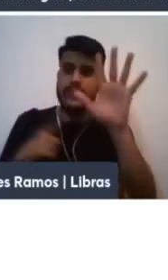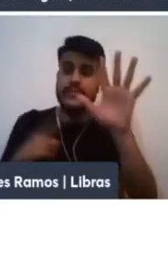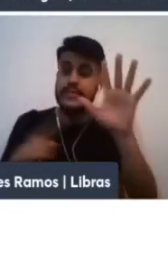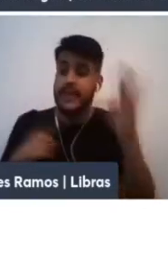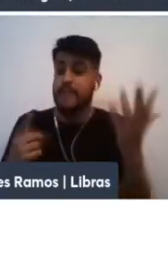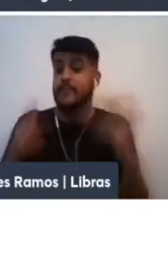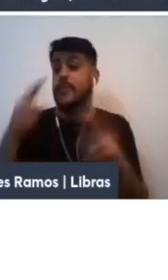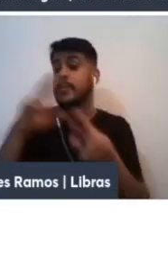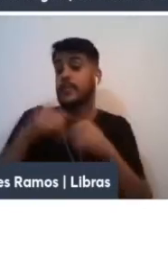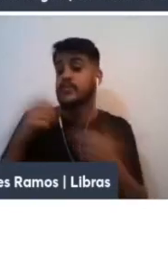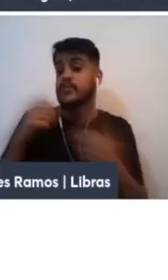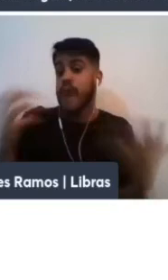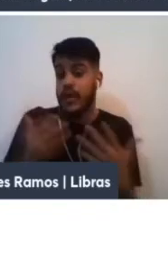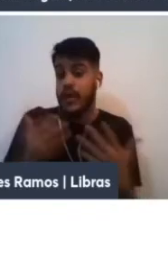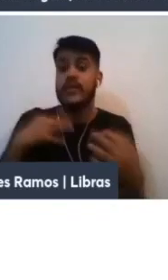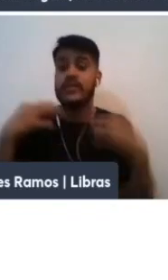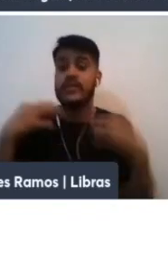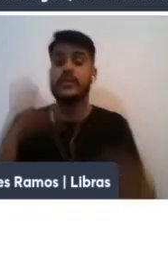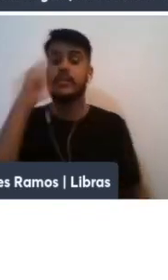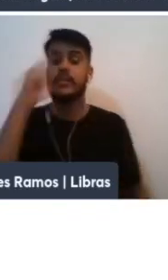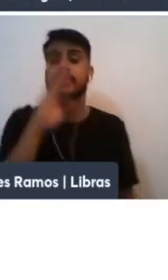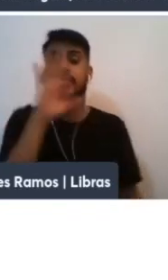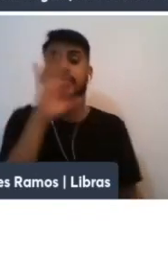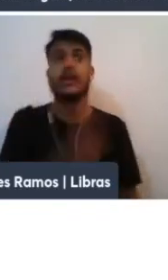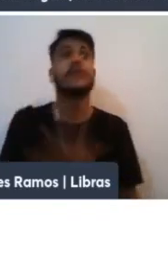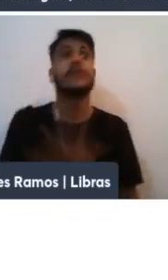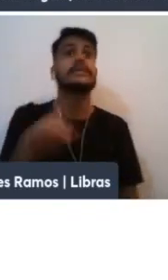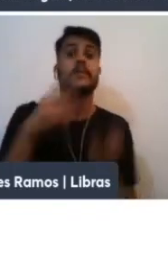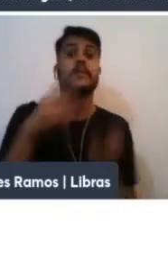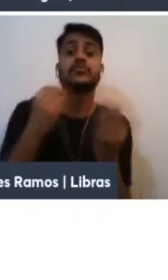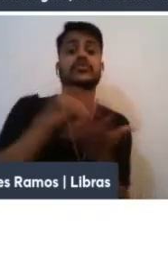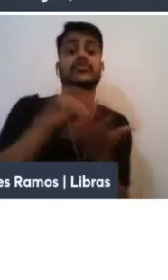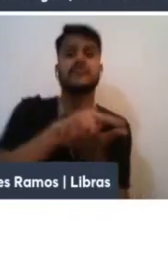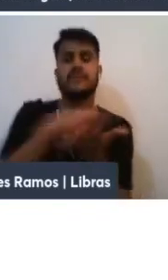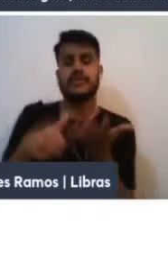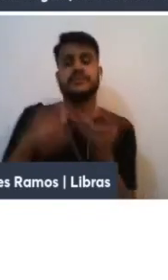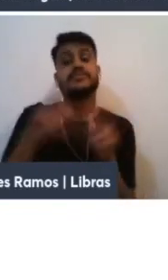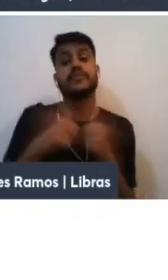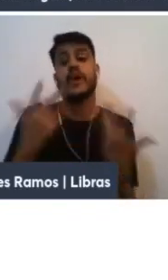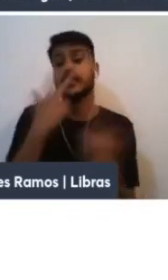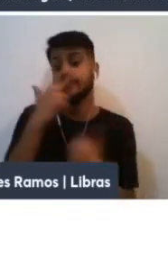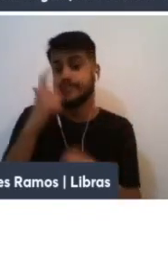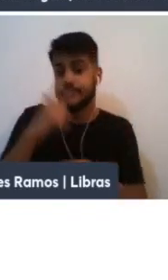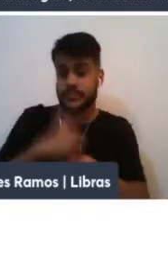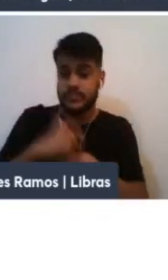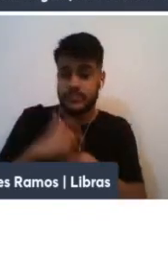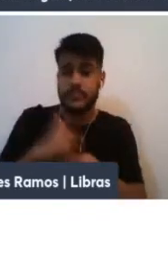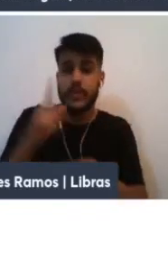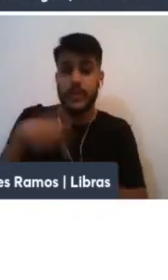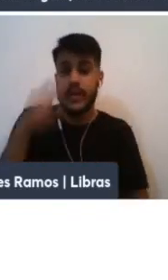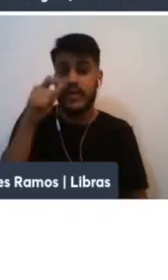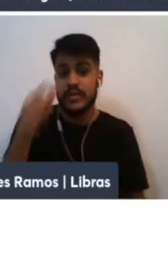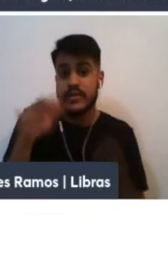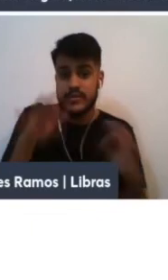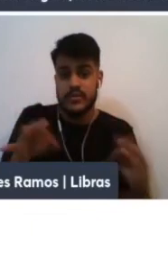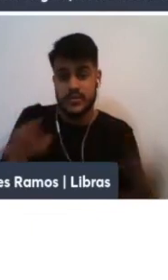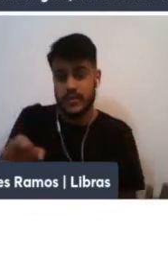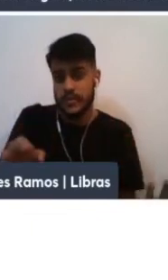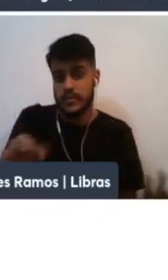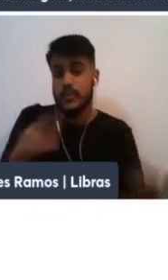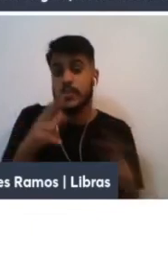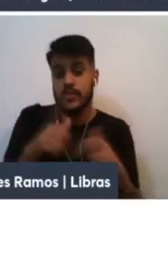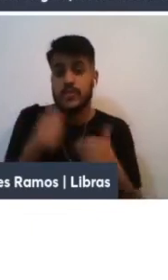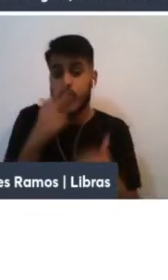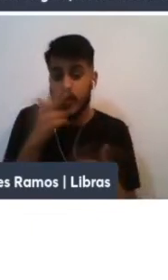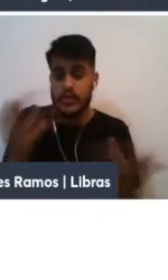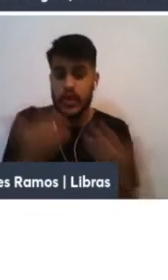do Brasil diverso em vários lugares do país, então acho que a gente também vive um momento que é muito interessante, eu acho que essa conversa aqui, né, junto a